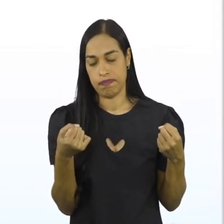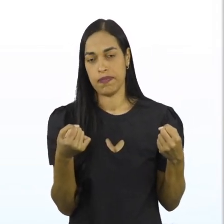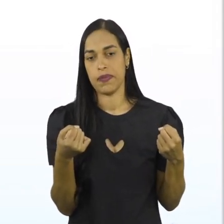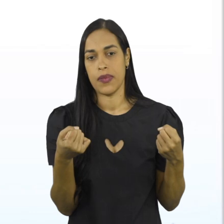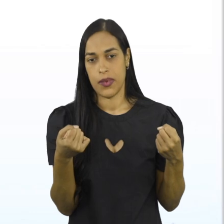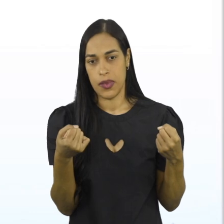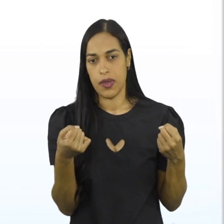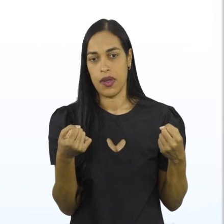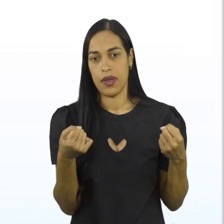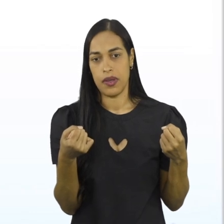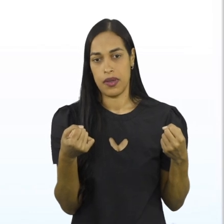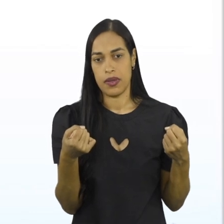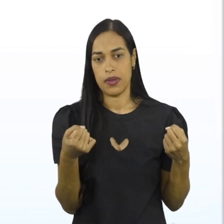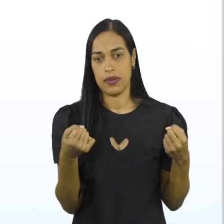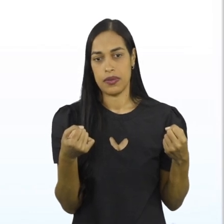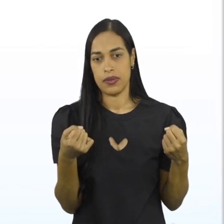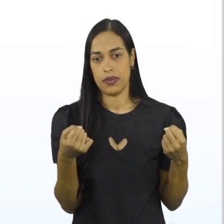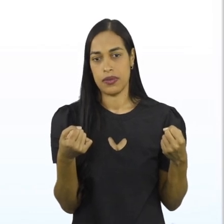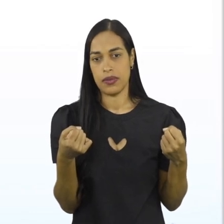de